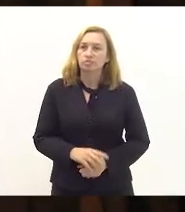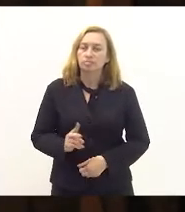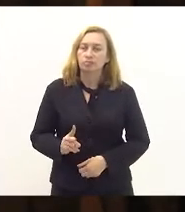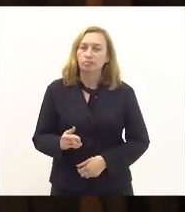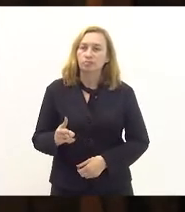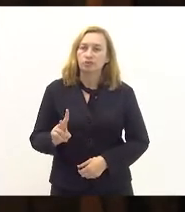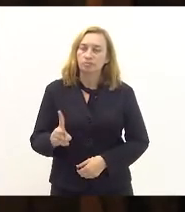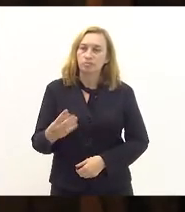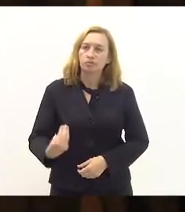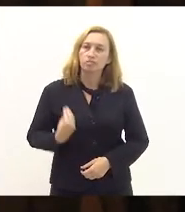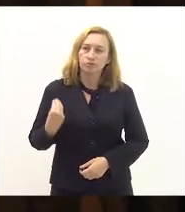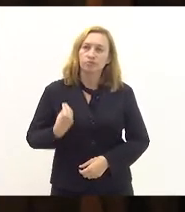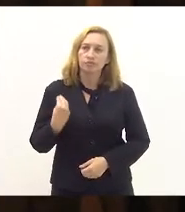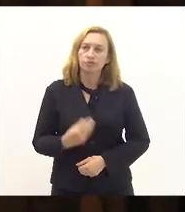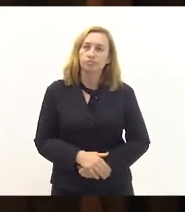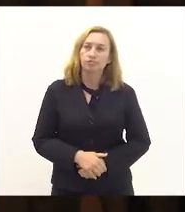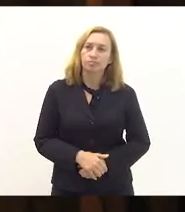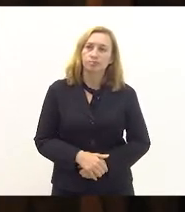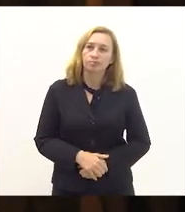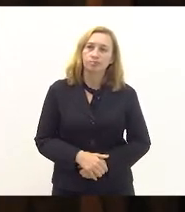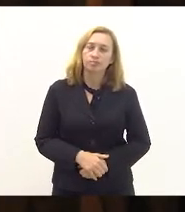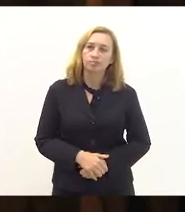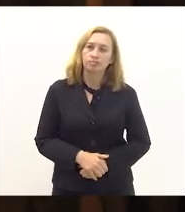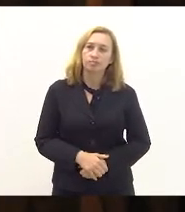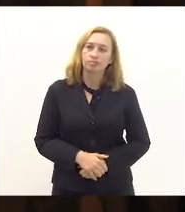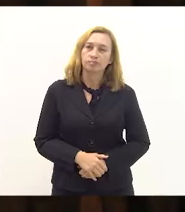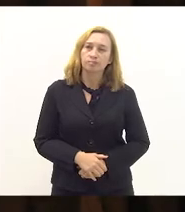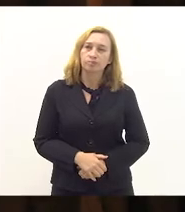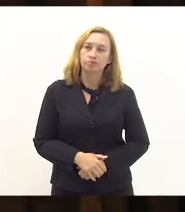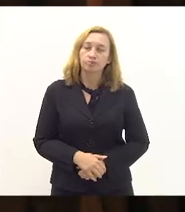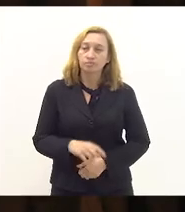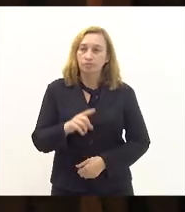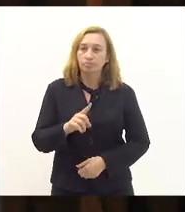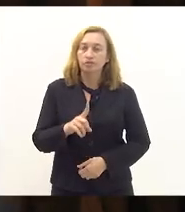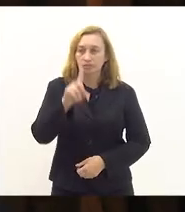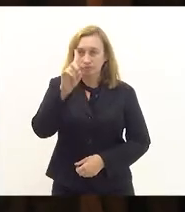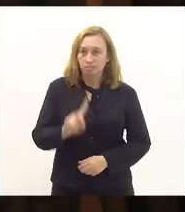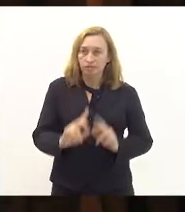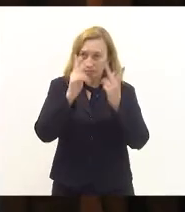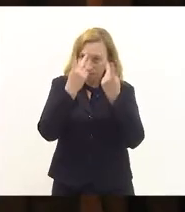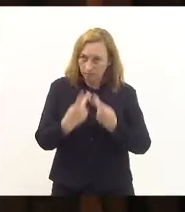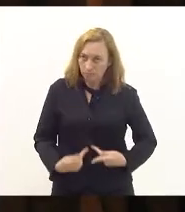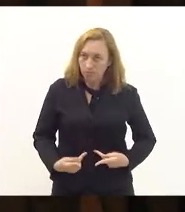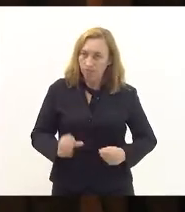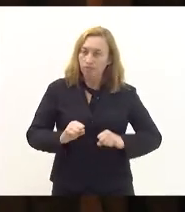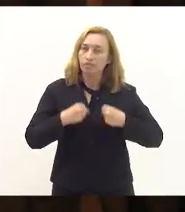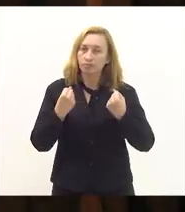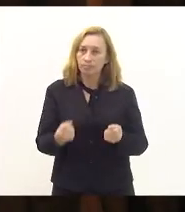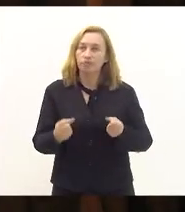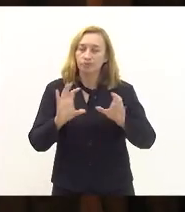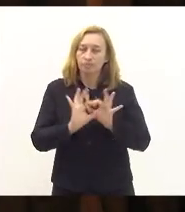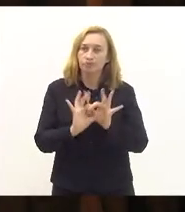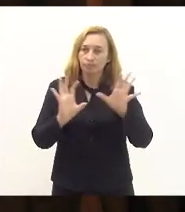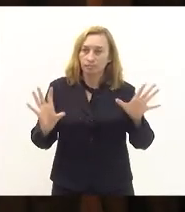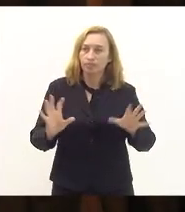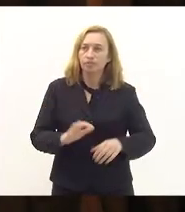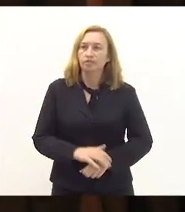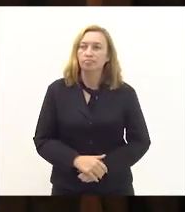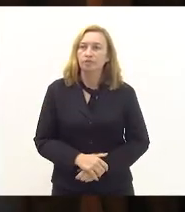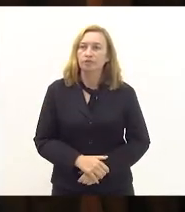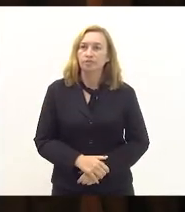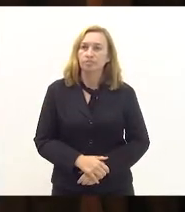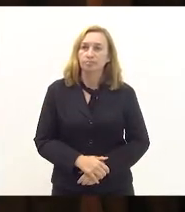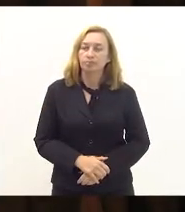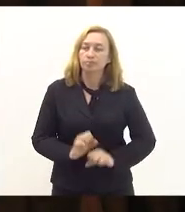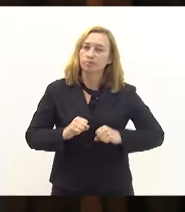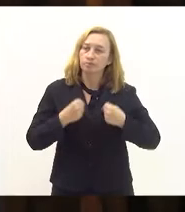vivo. Esse, dos direitos humanos, a defesa da democracia e